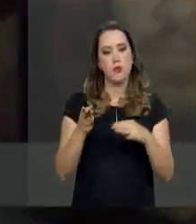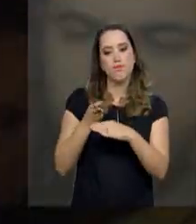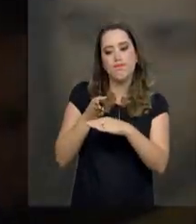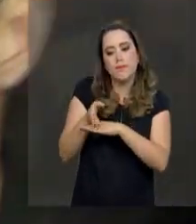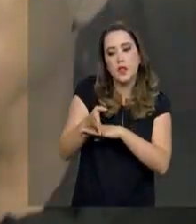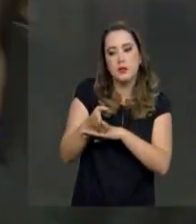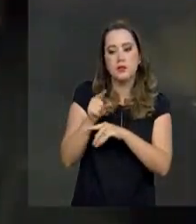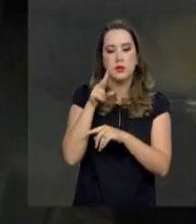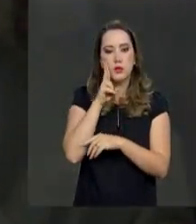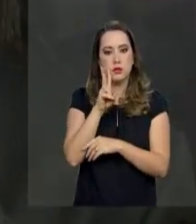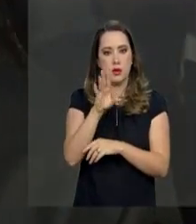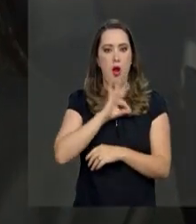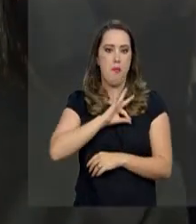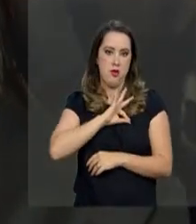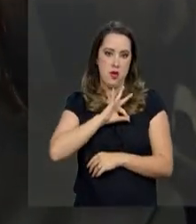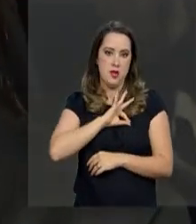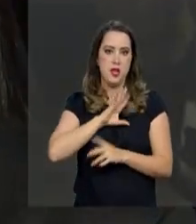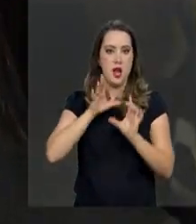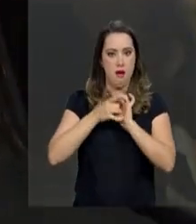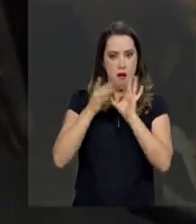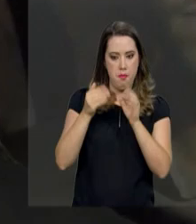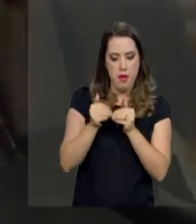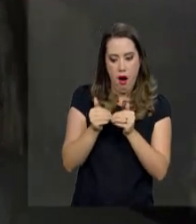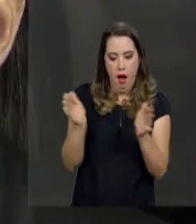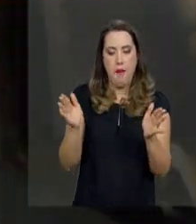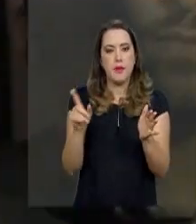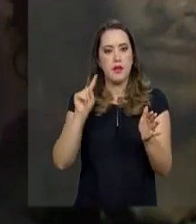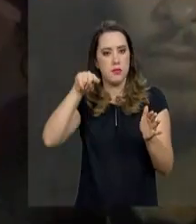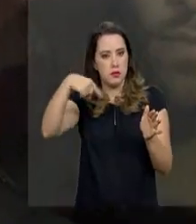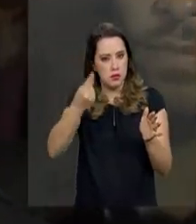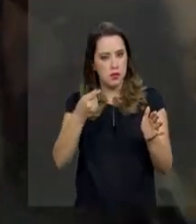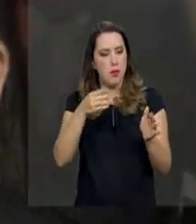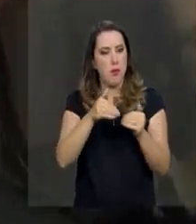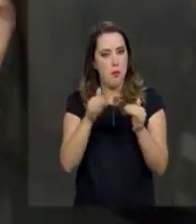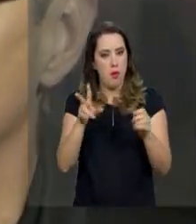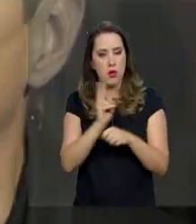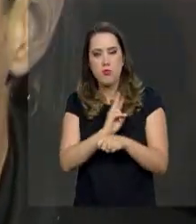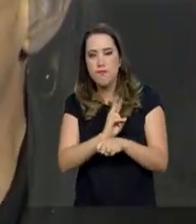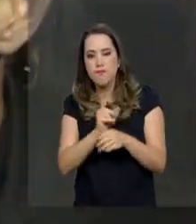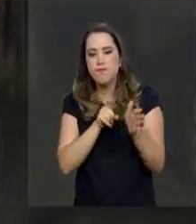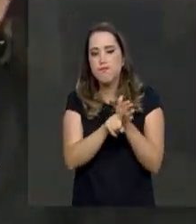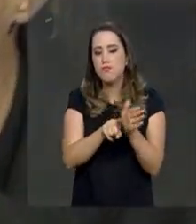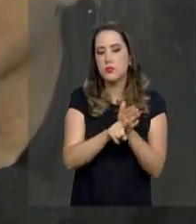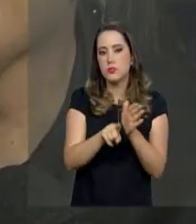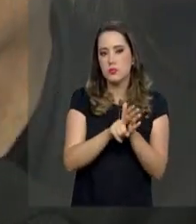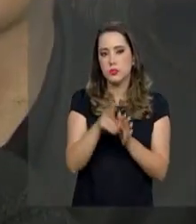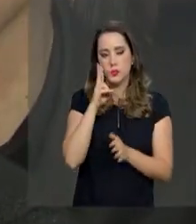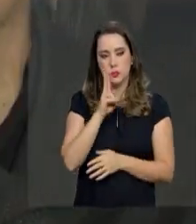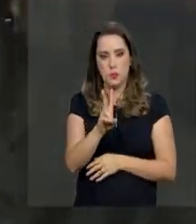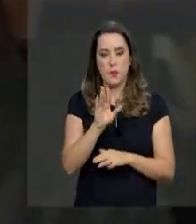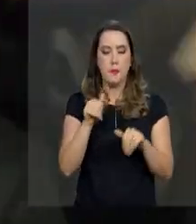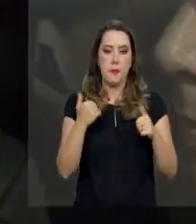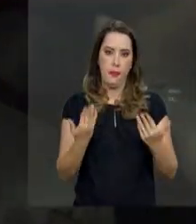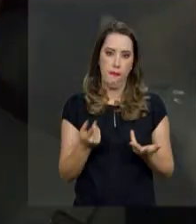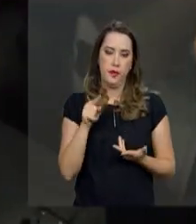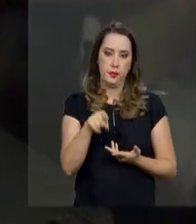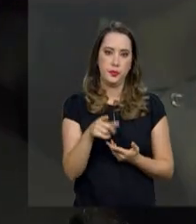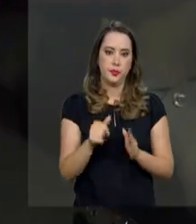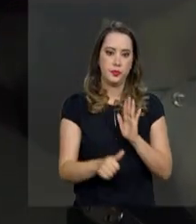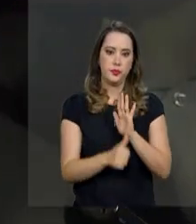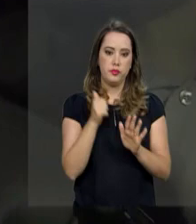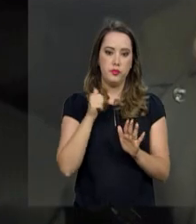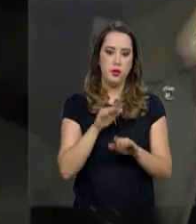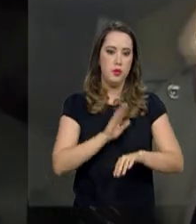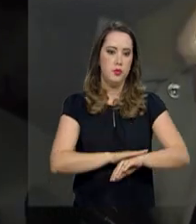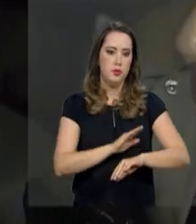assim que a Polícia Federal e a COP terminarem o seu trabalho de perícia, né? Então, essa, digamos, é a